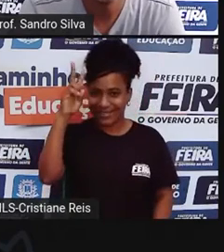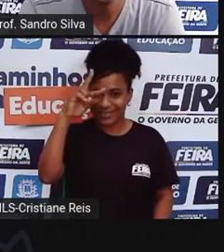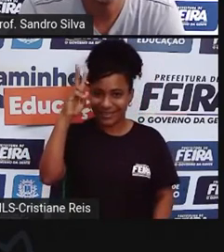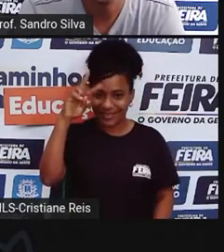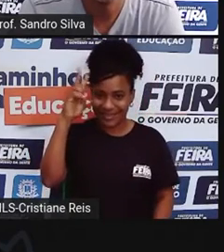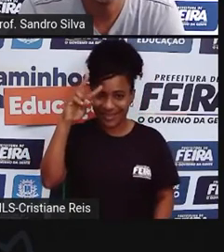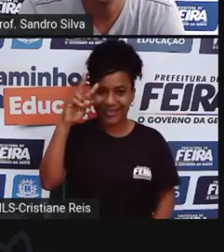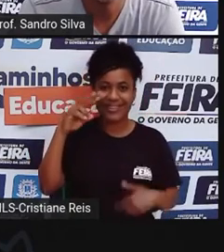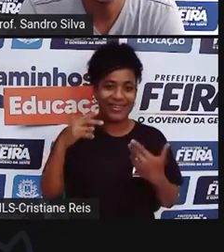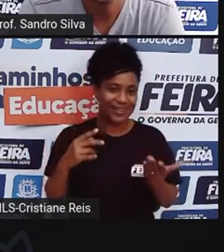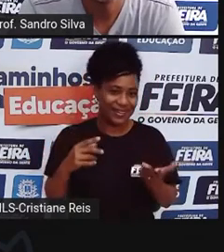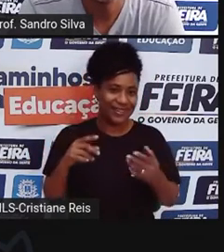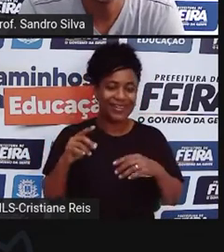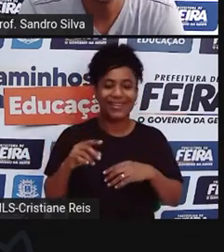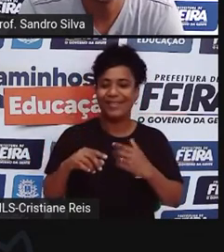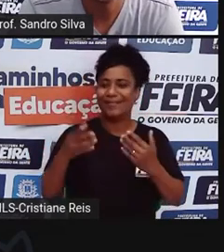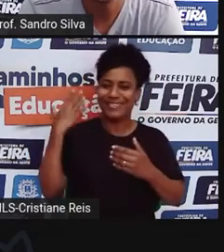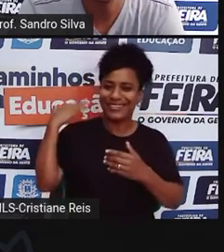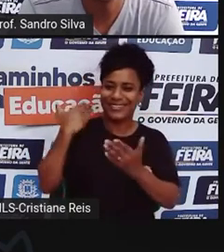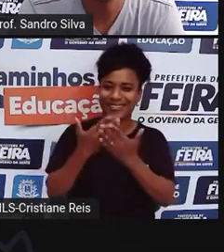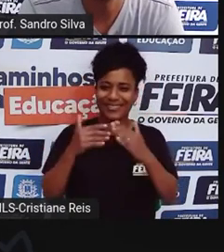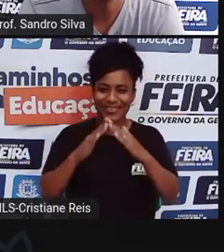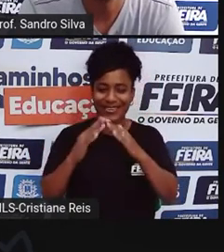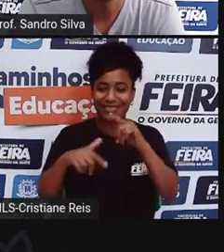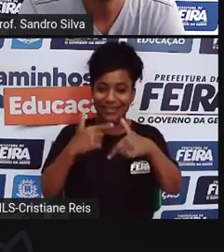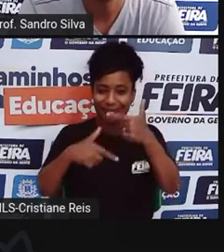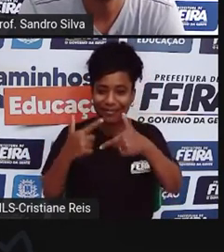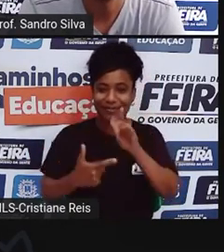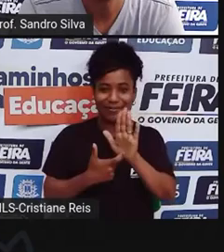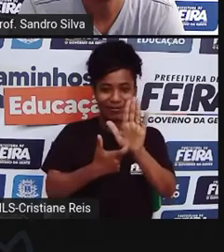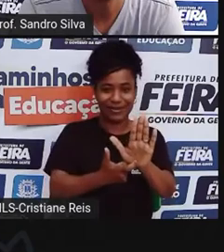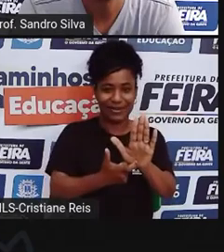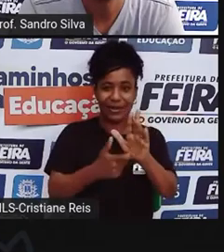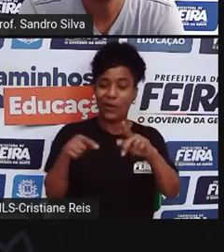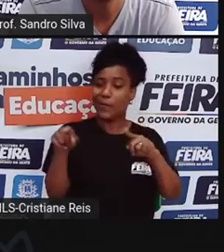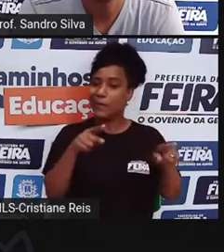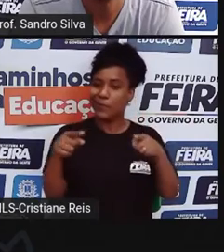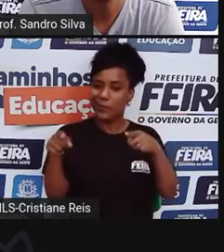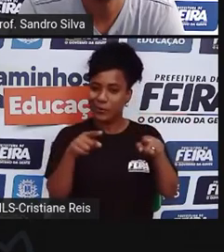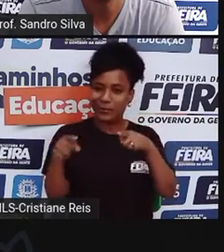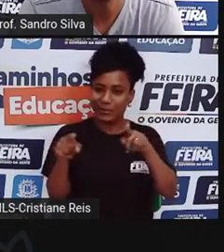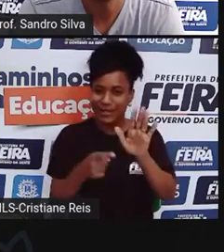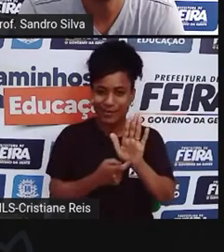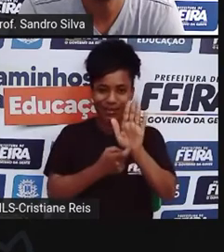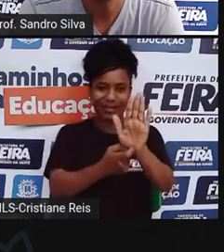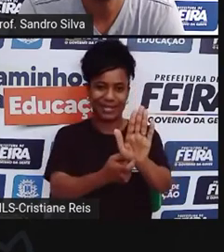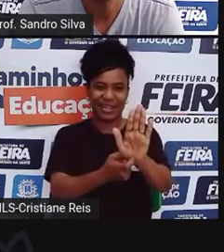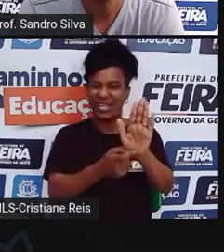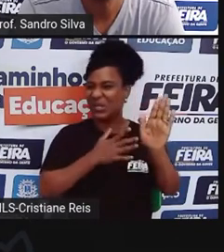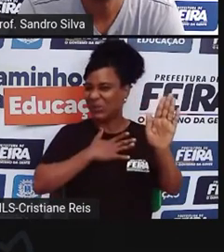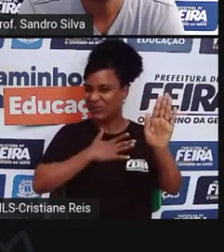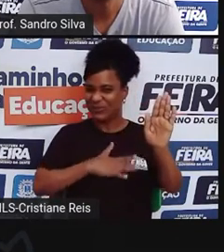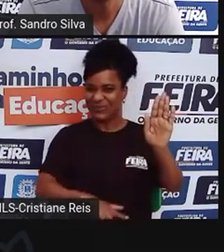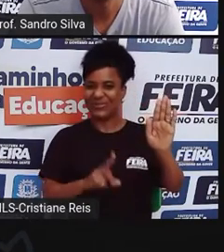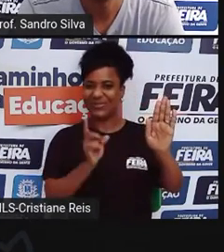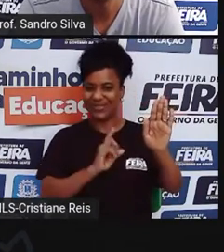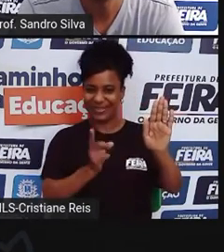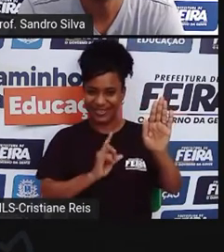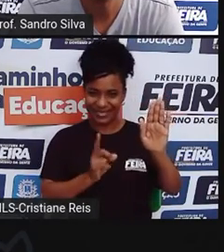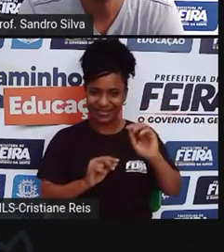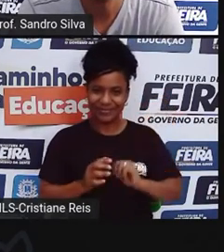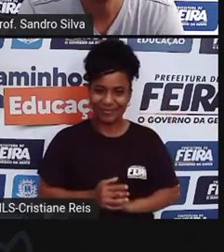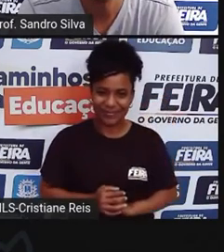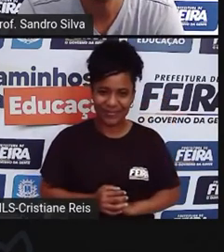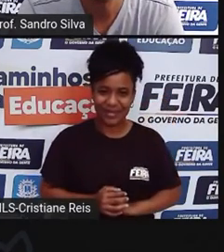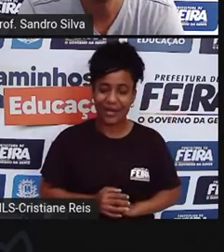de trabalho, de fazer a paródia. Vergonha, né, tal. É. Mas teve um trabalho na universidade, um professor, ele